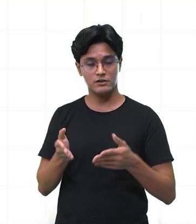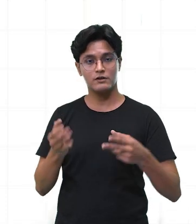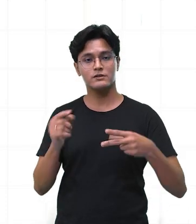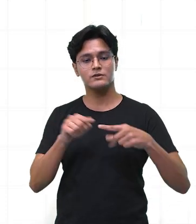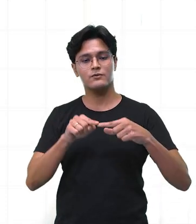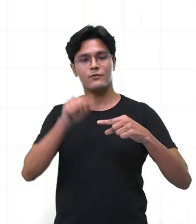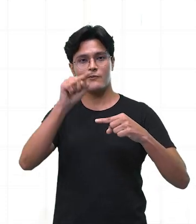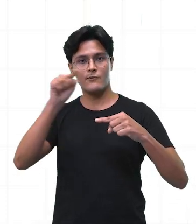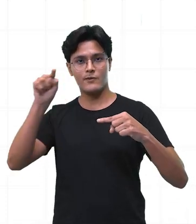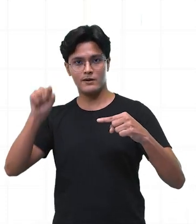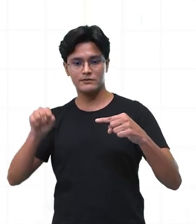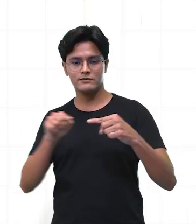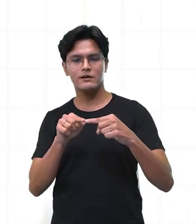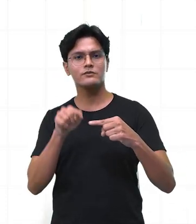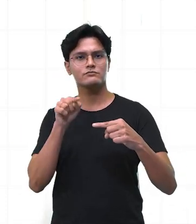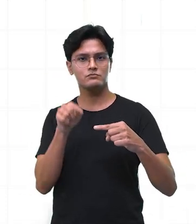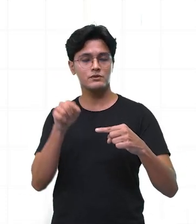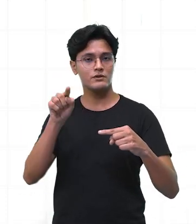polígono.